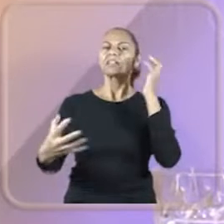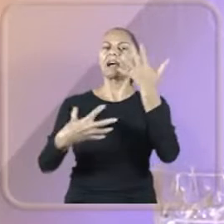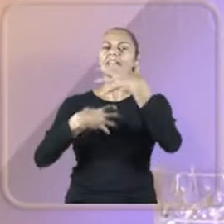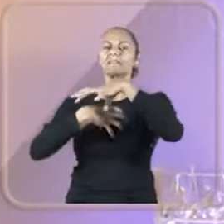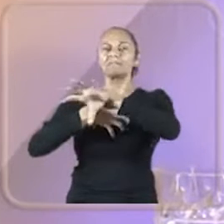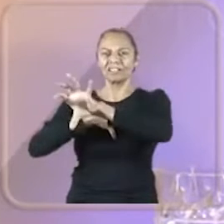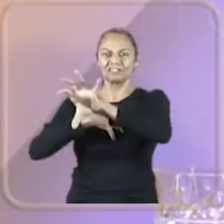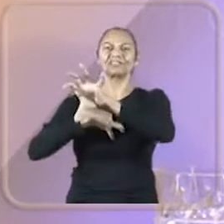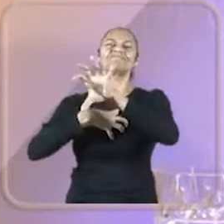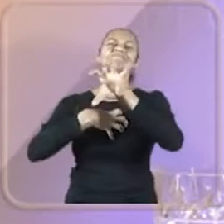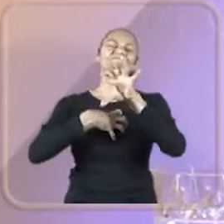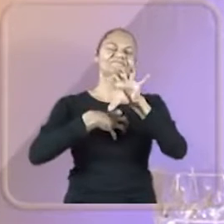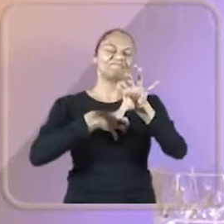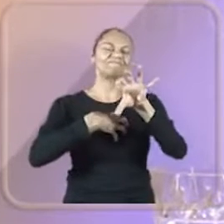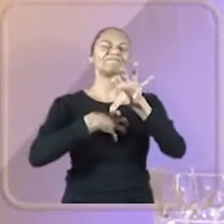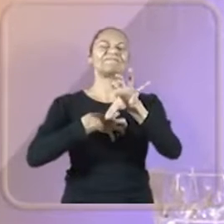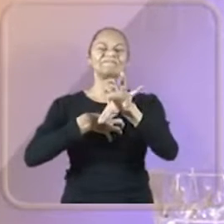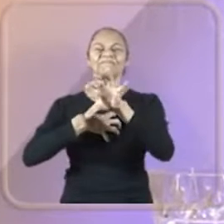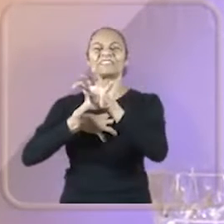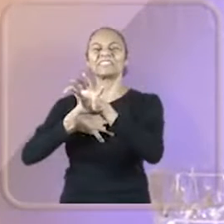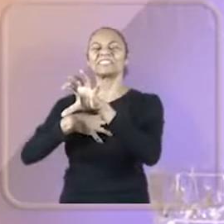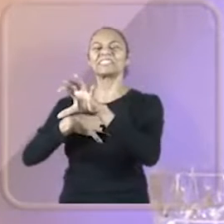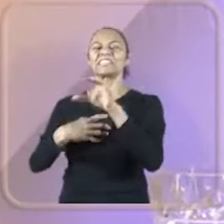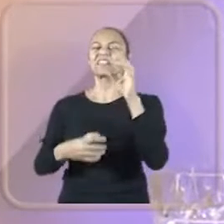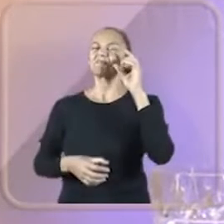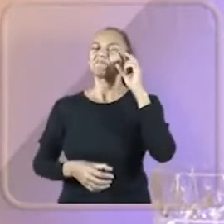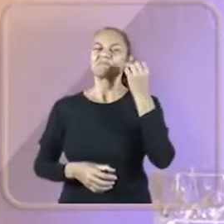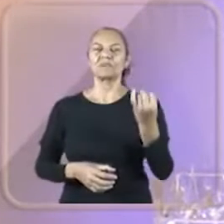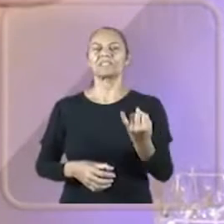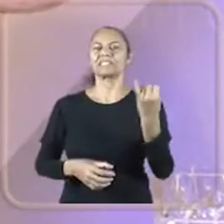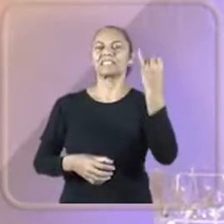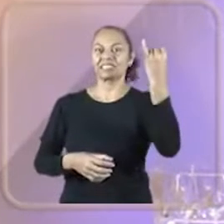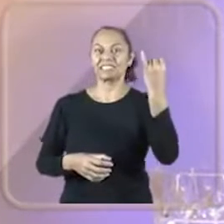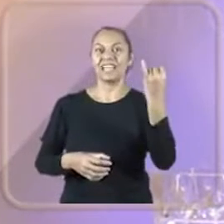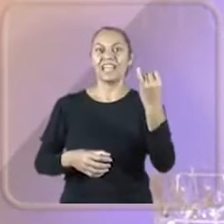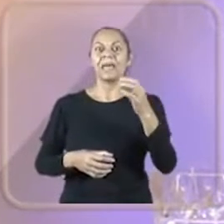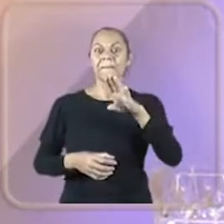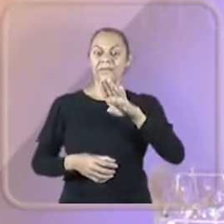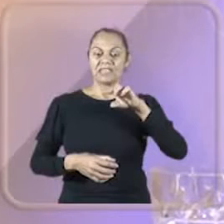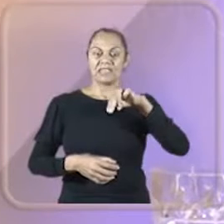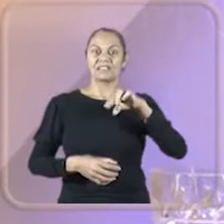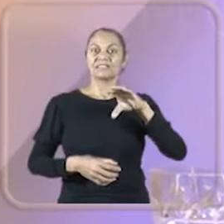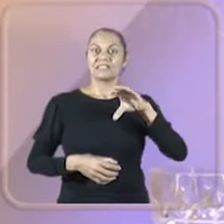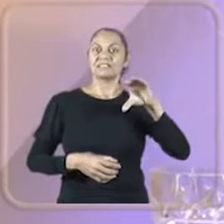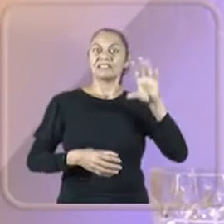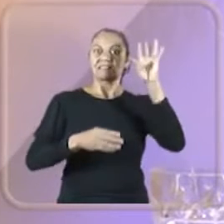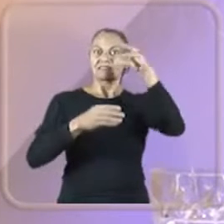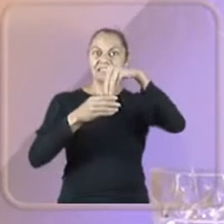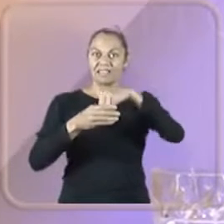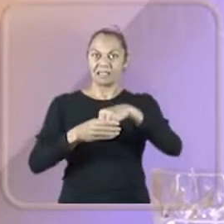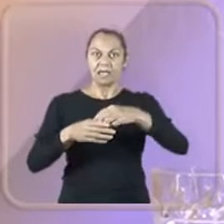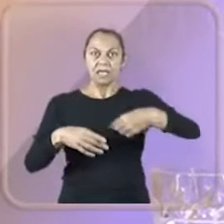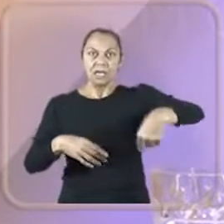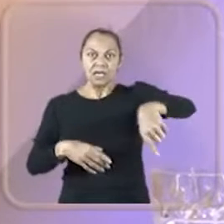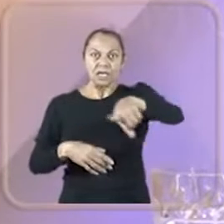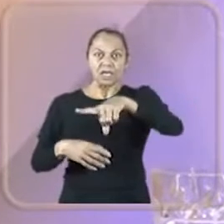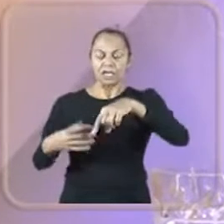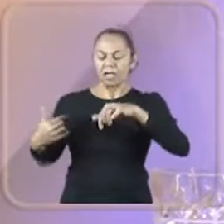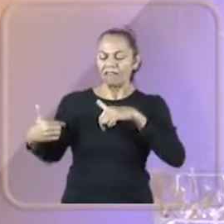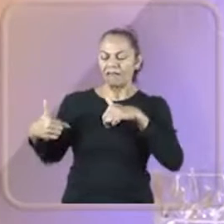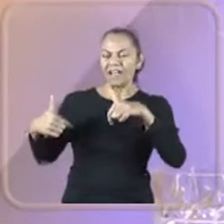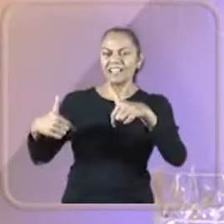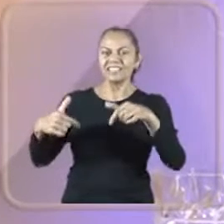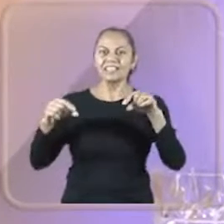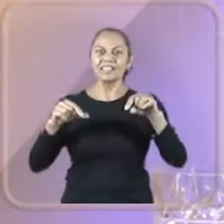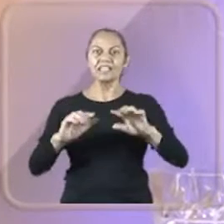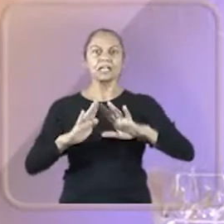A empatia, ela é o carro-chefe das habilidades socioemocionais previstas na BNCC. E a gente vai conseguir, assim, dar concretude